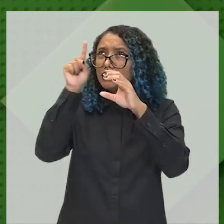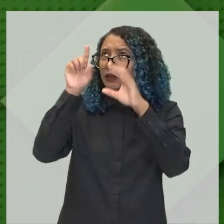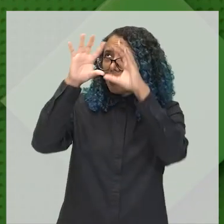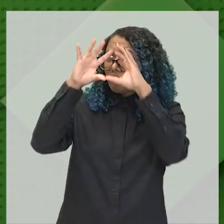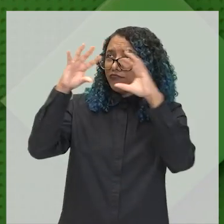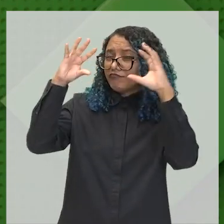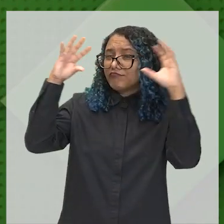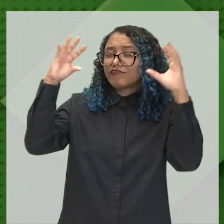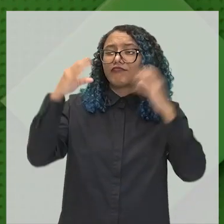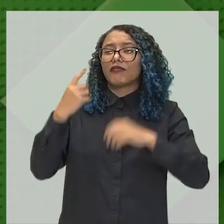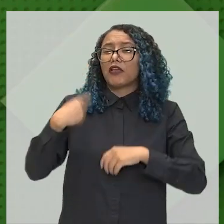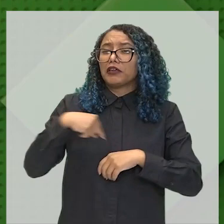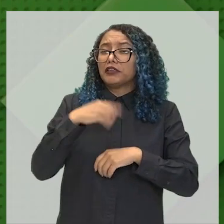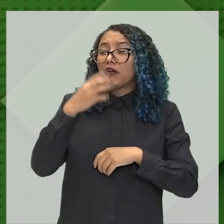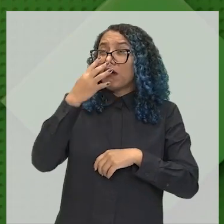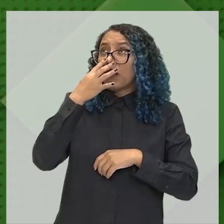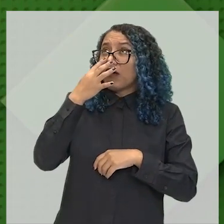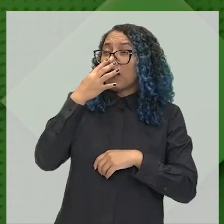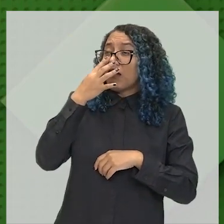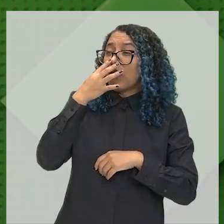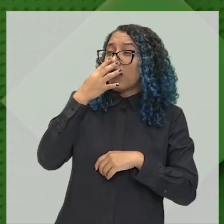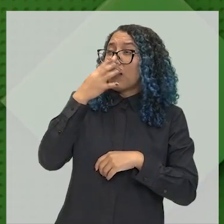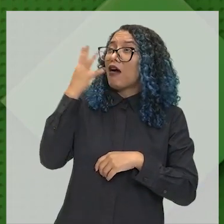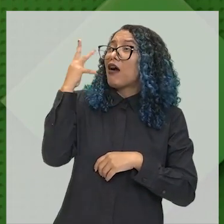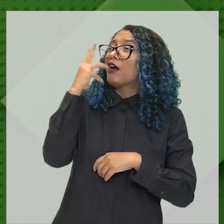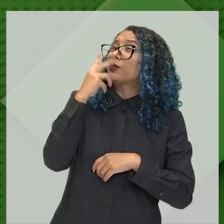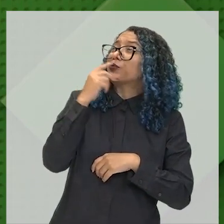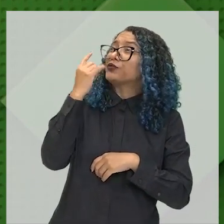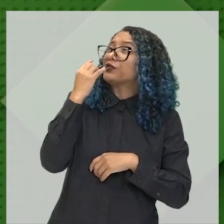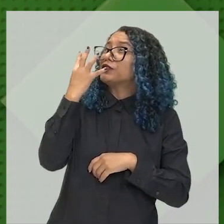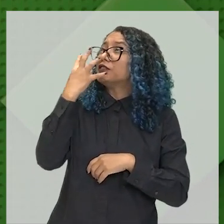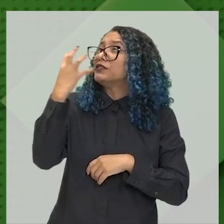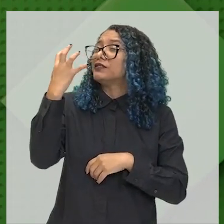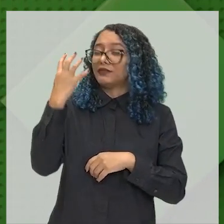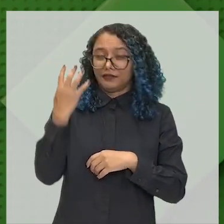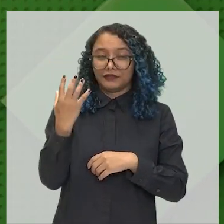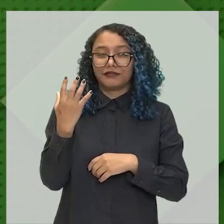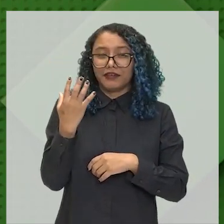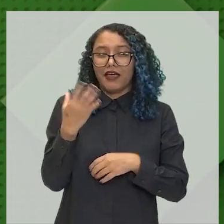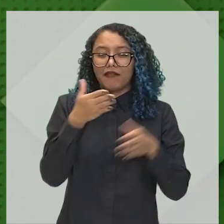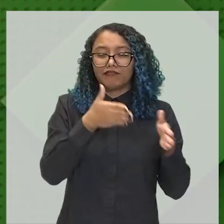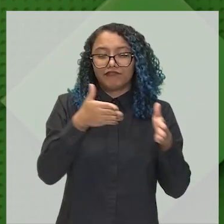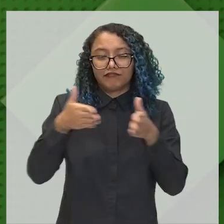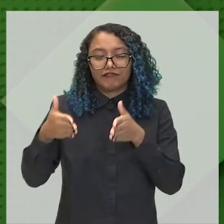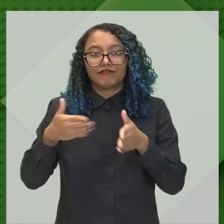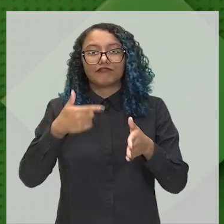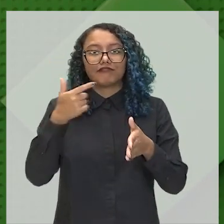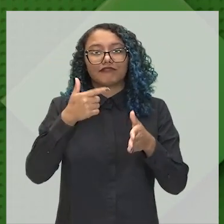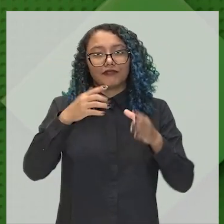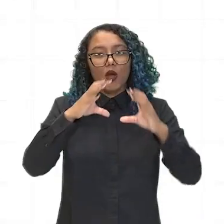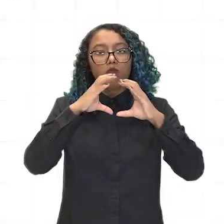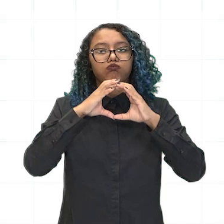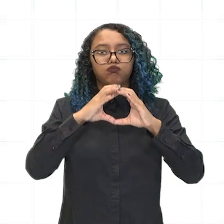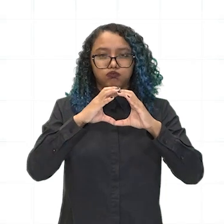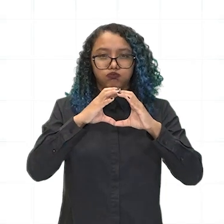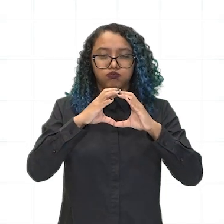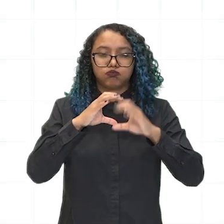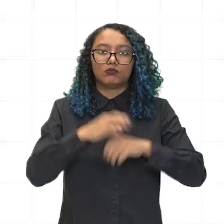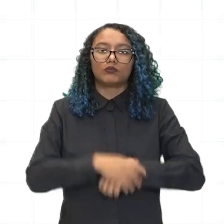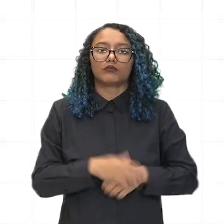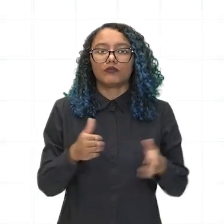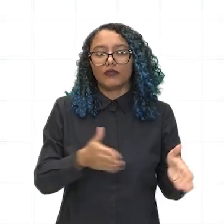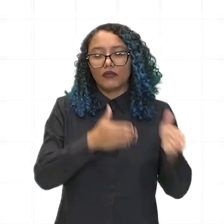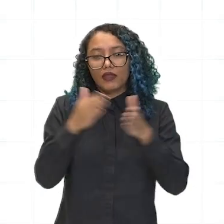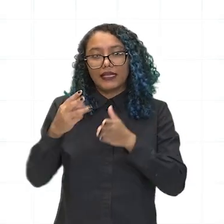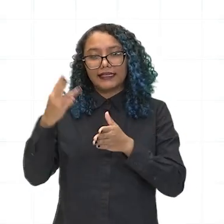ela encanta a todos, né? Então, essa é uma das fases da lua, a lua cheia. Vamos ver a